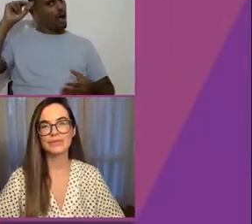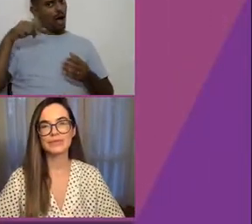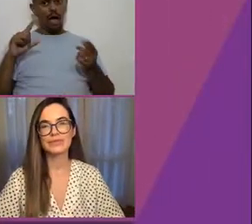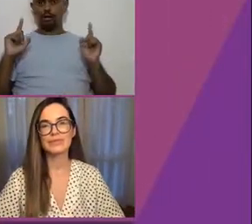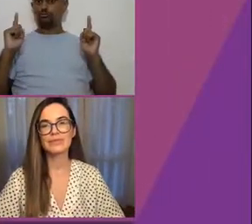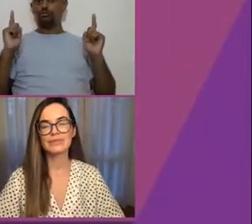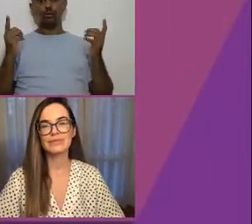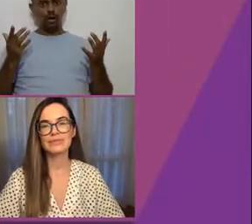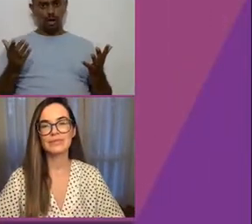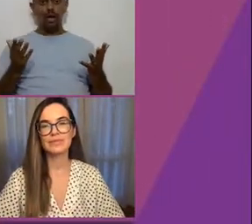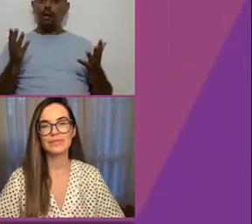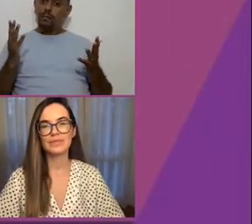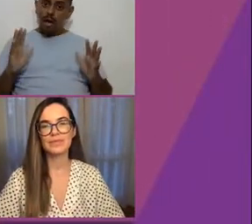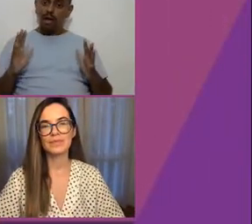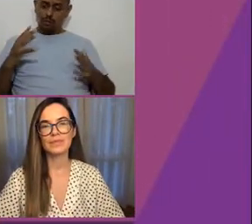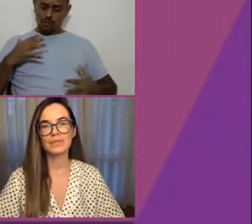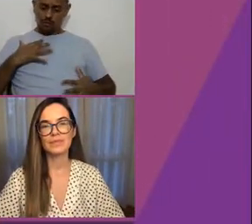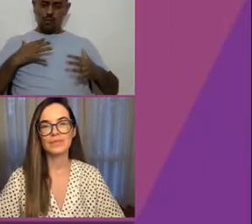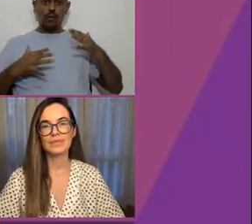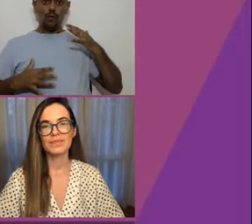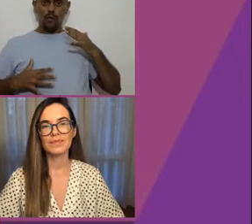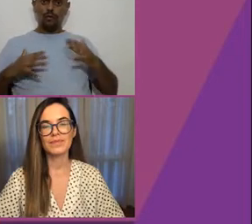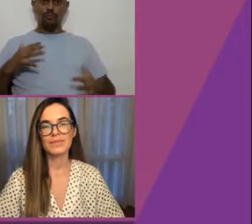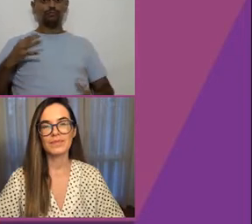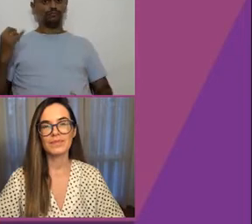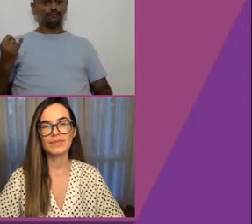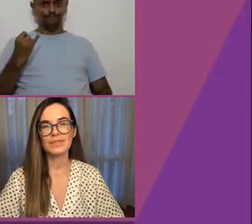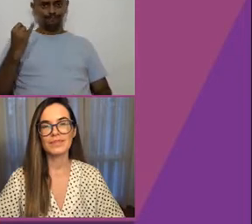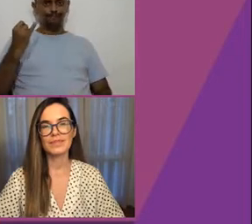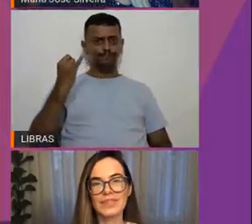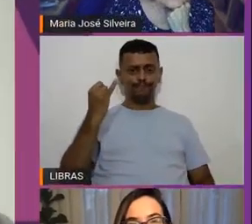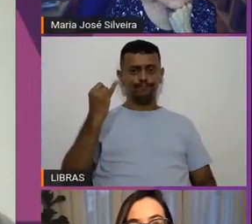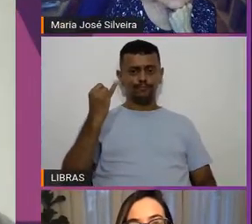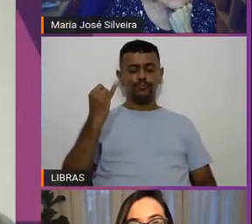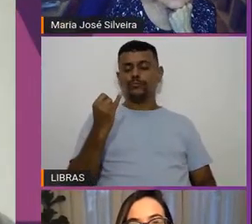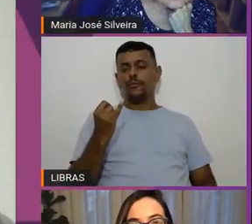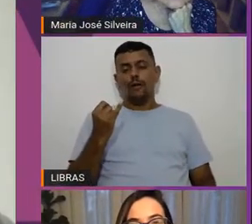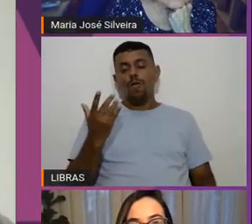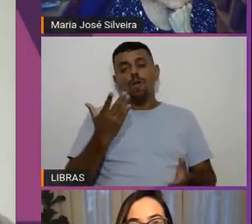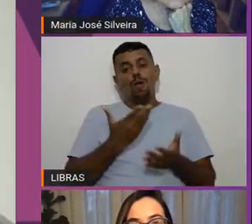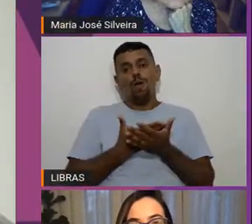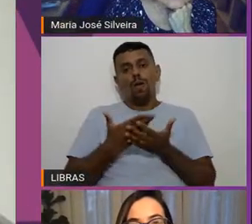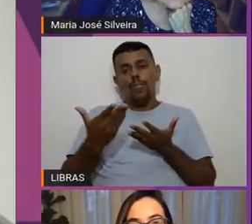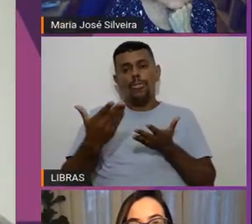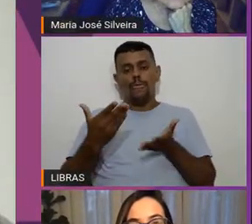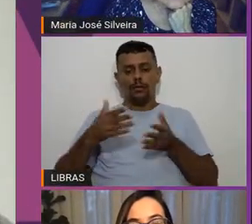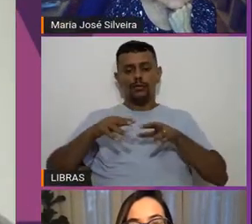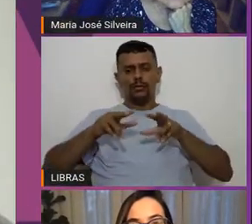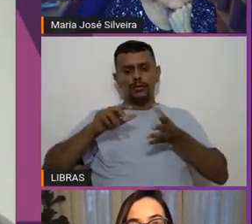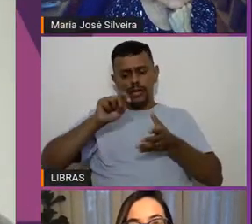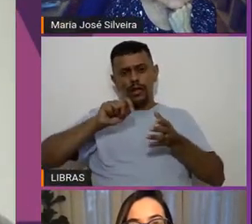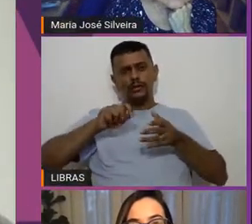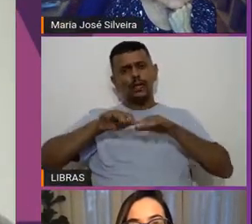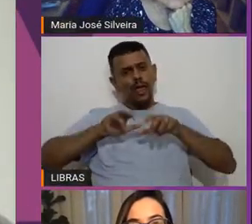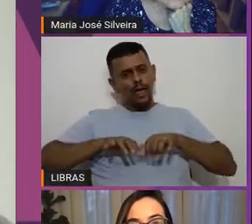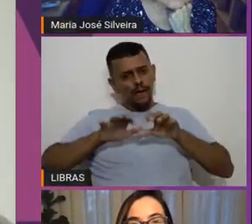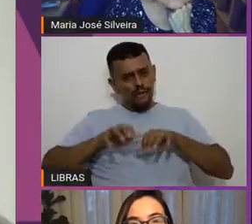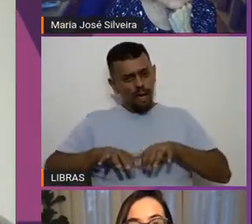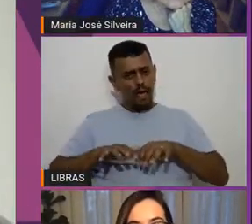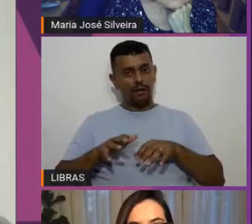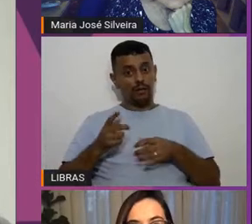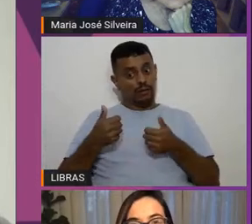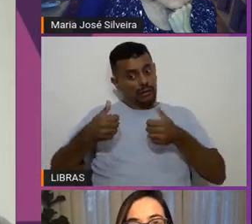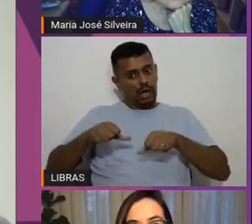me coloco então começa por exemplo escrevendo o desesterro tava de trás tava todo mundo na